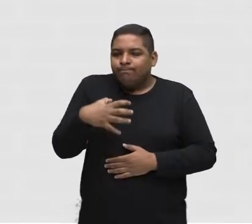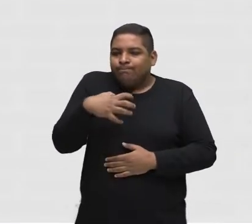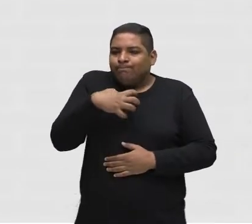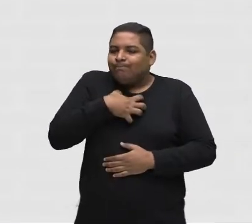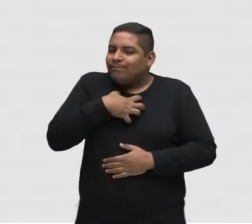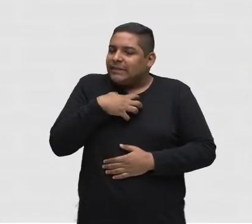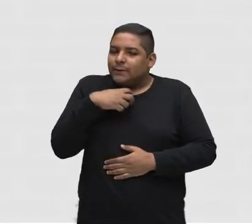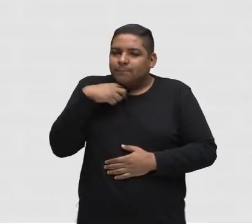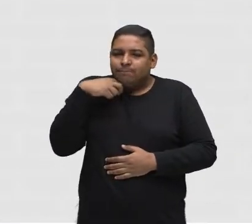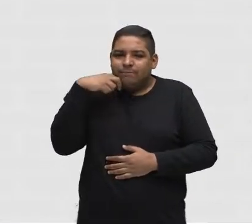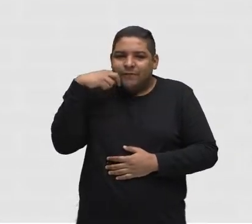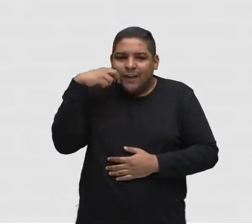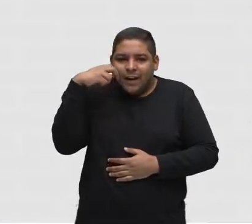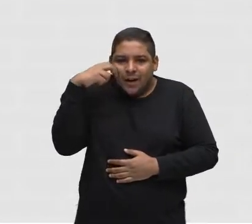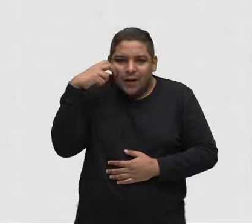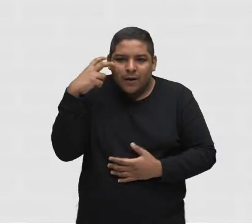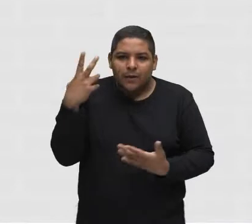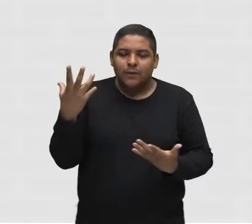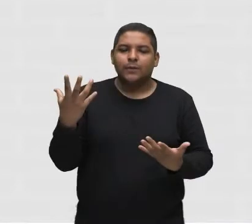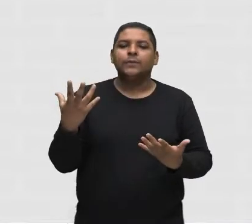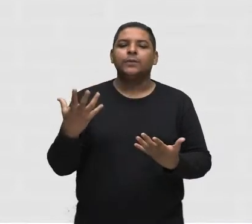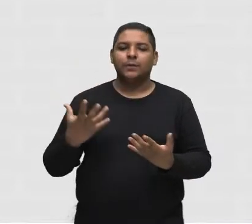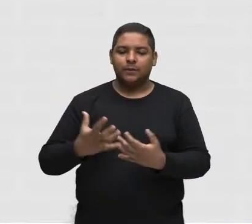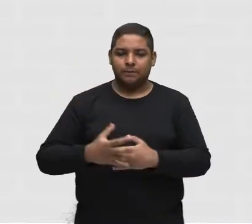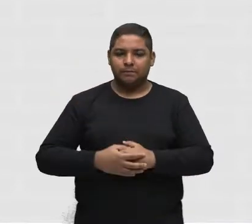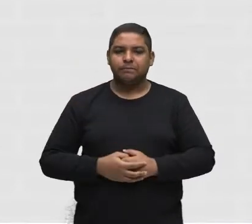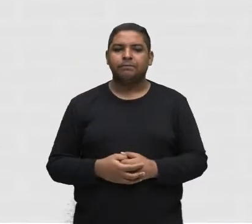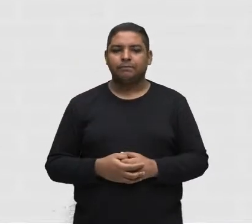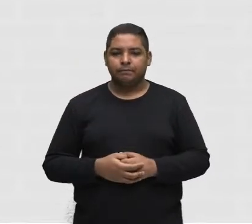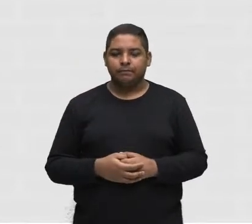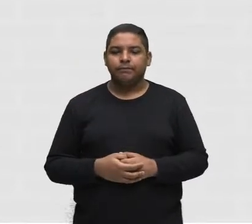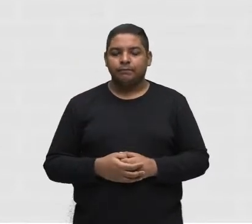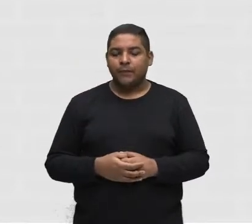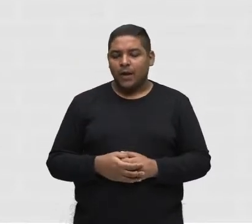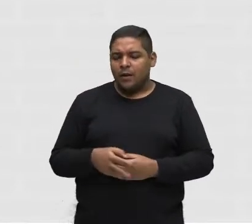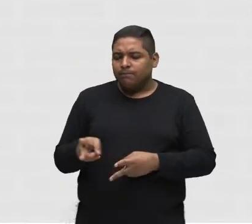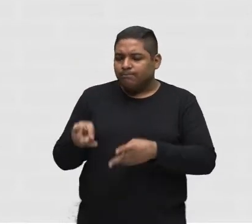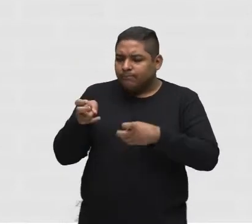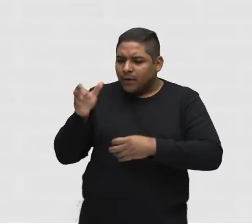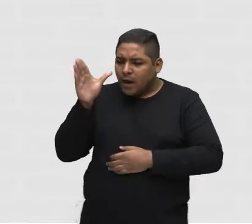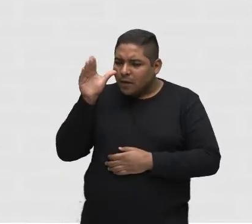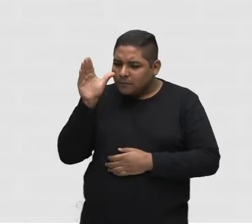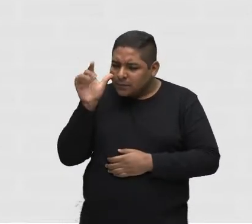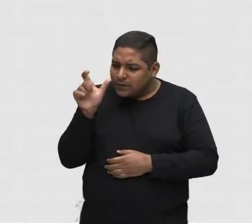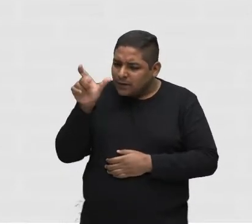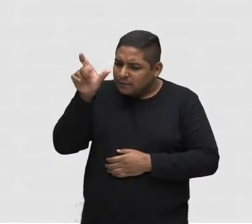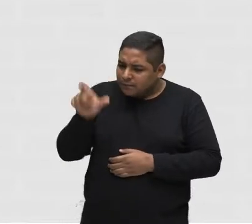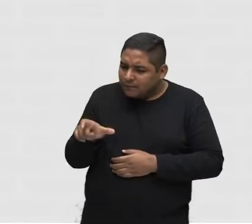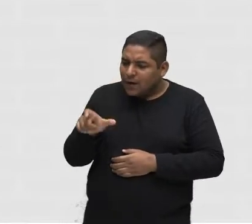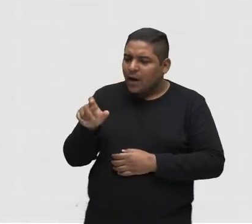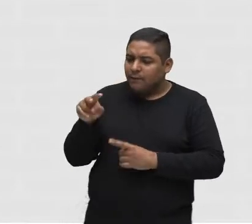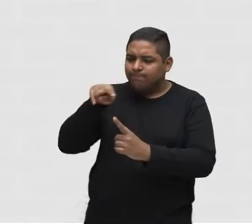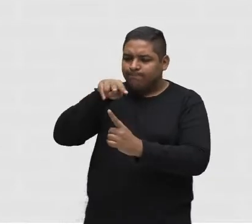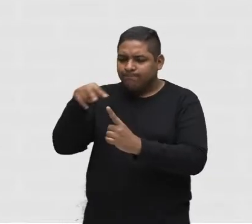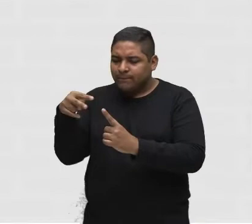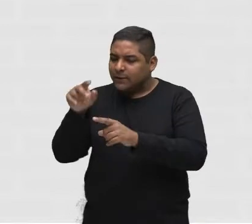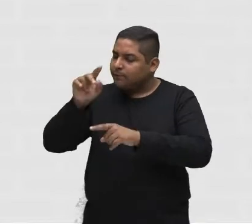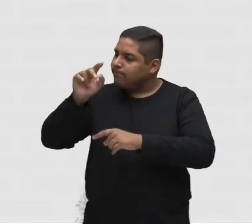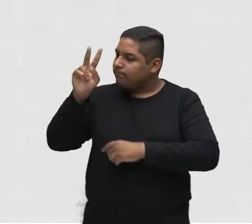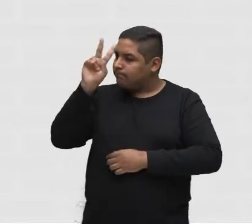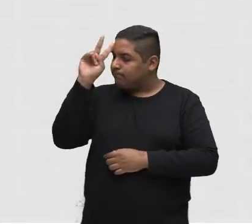envergonhada. A professora Tereza começou a observar o Ricardo com um olhar diferente depois que